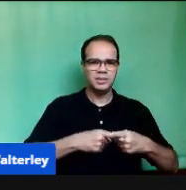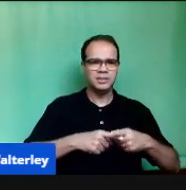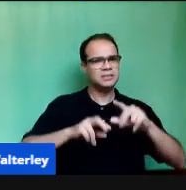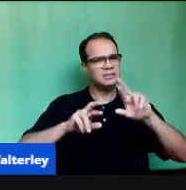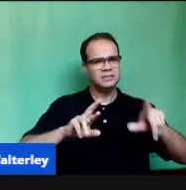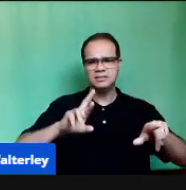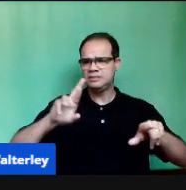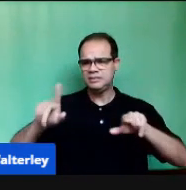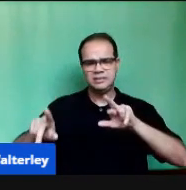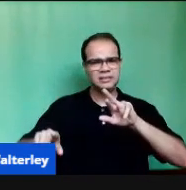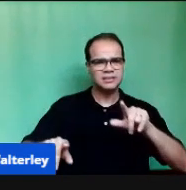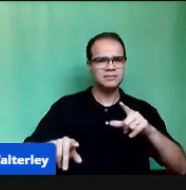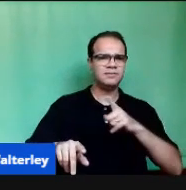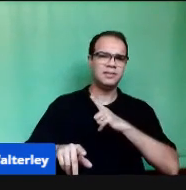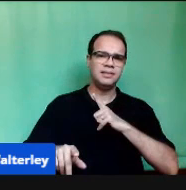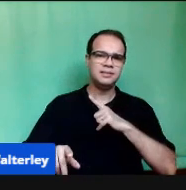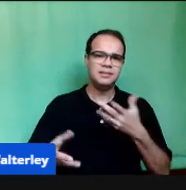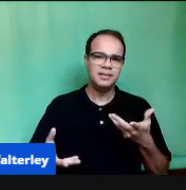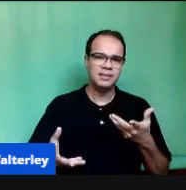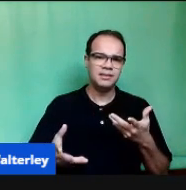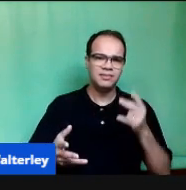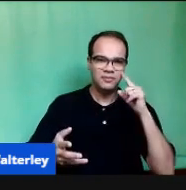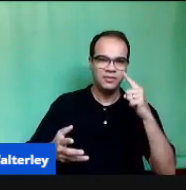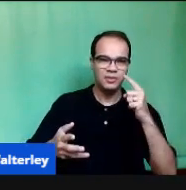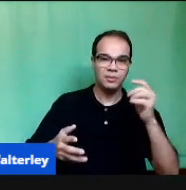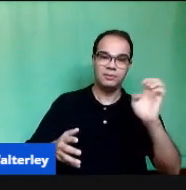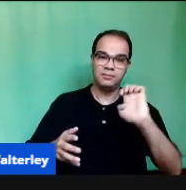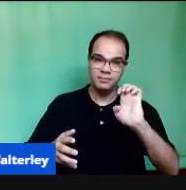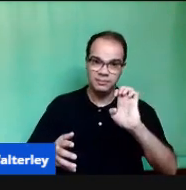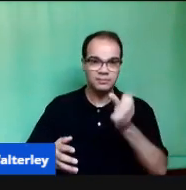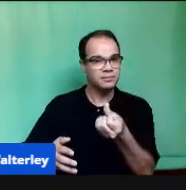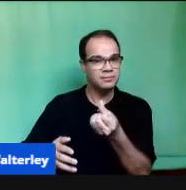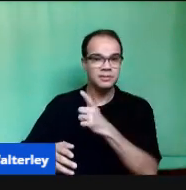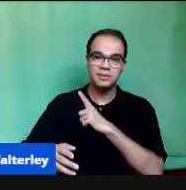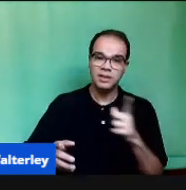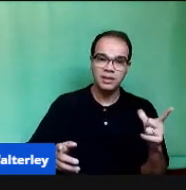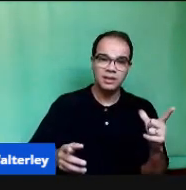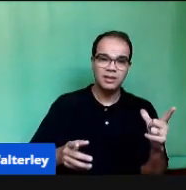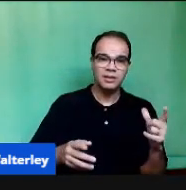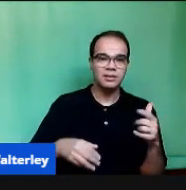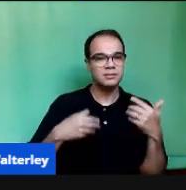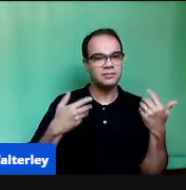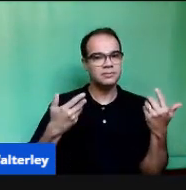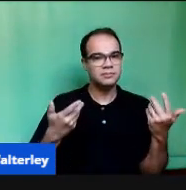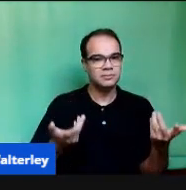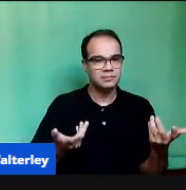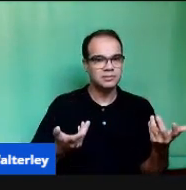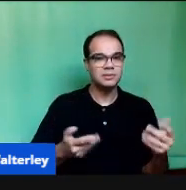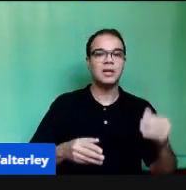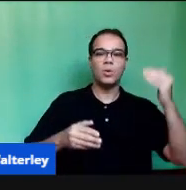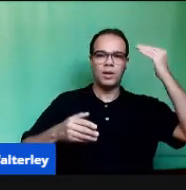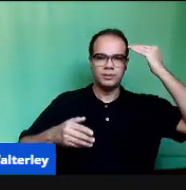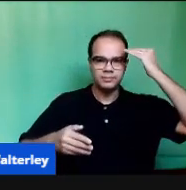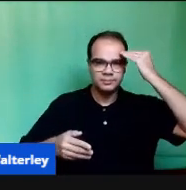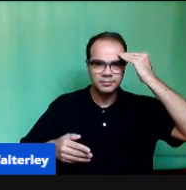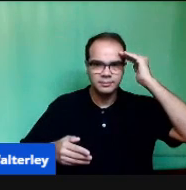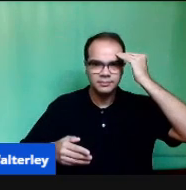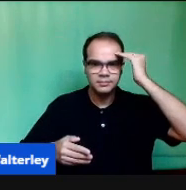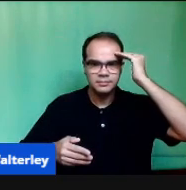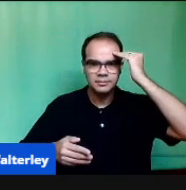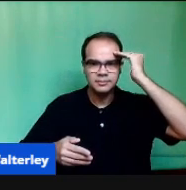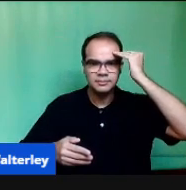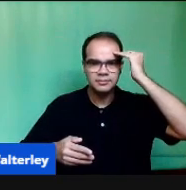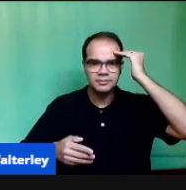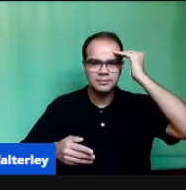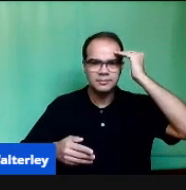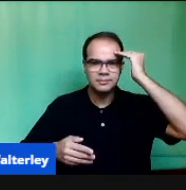experiências, nas suas vivências, em todas as suas possibilidades. Entendendo isso, nós temos que pensar que há